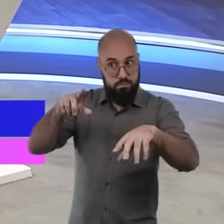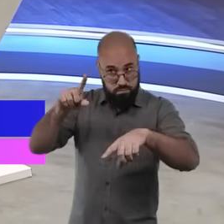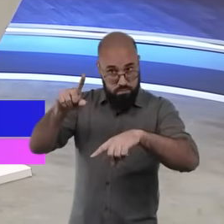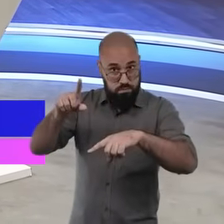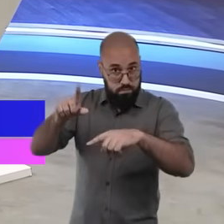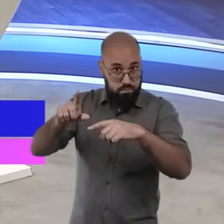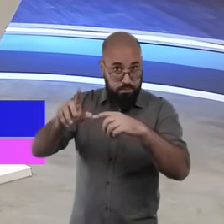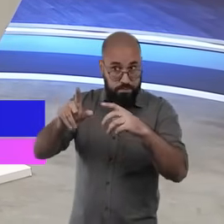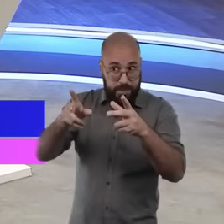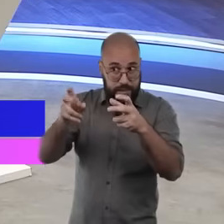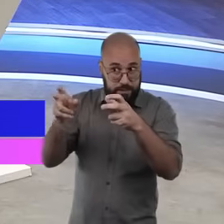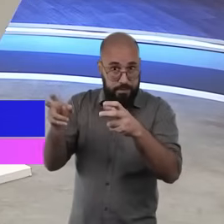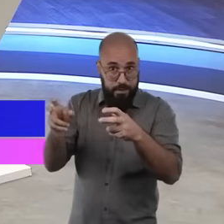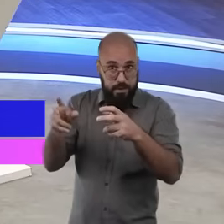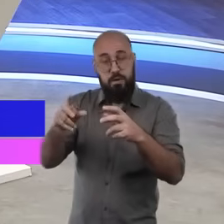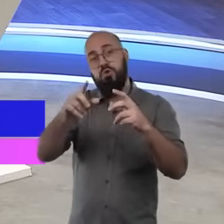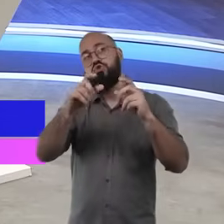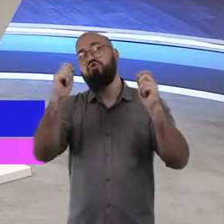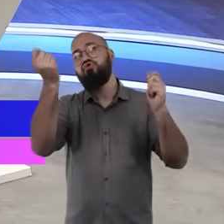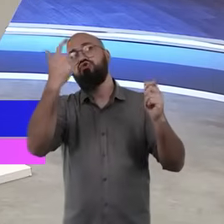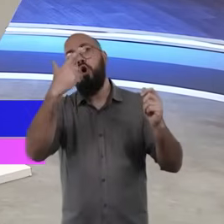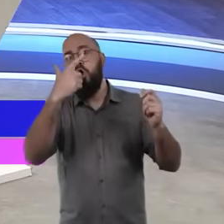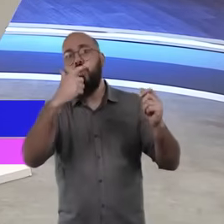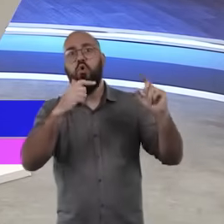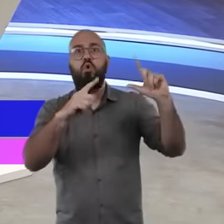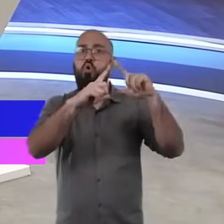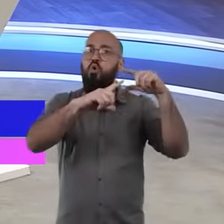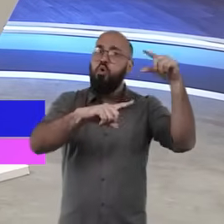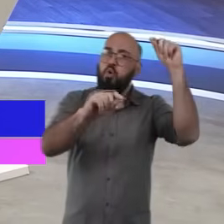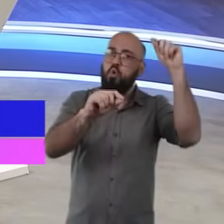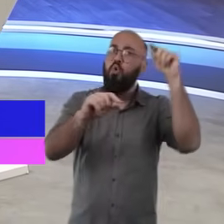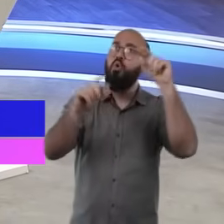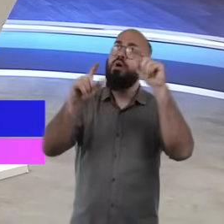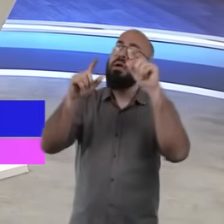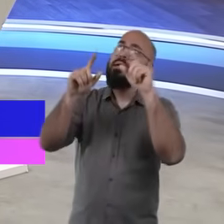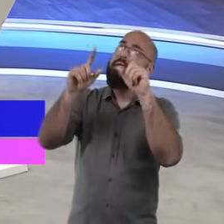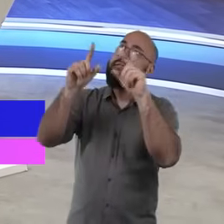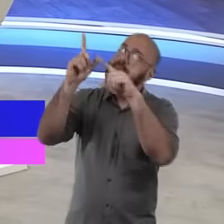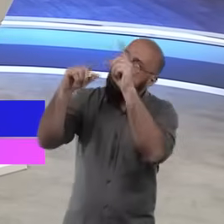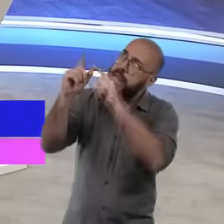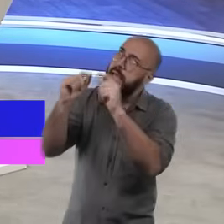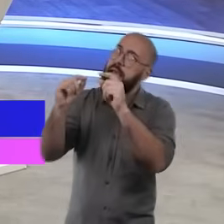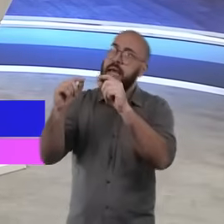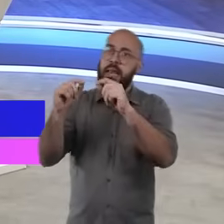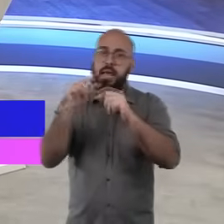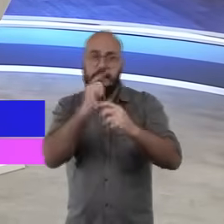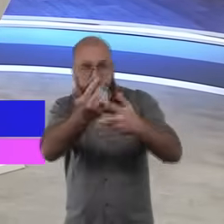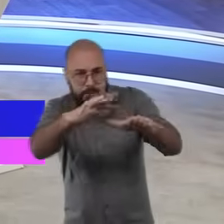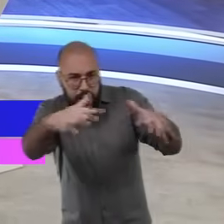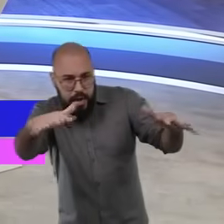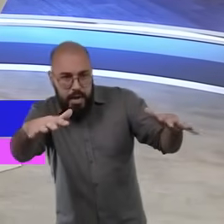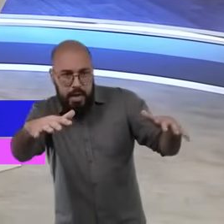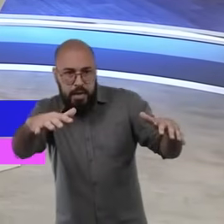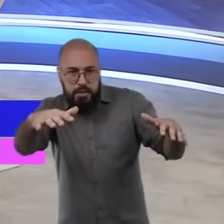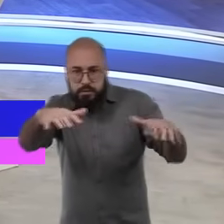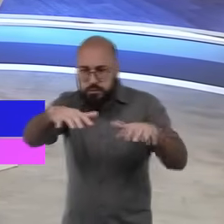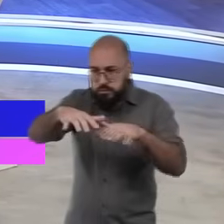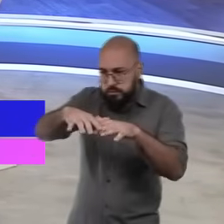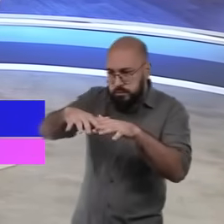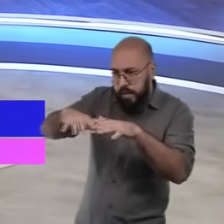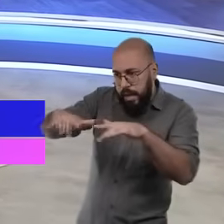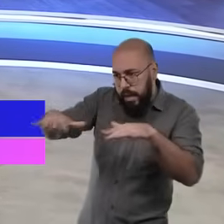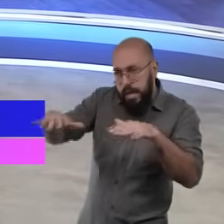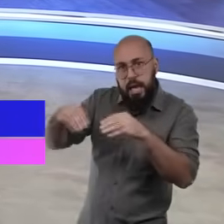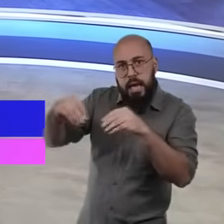sinais, no sol, na lua, nas estrelas, vão indicar que nós estamos chegando no momento final